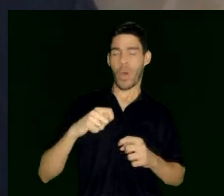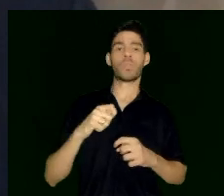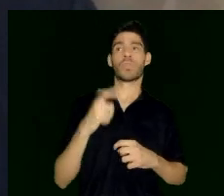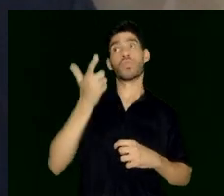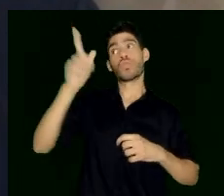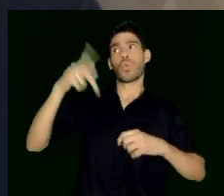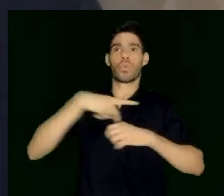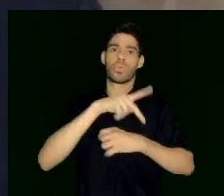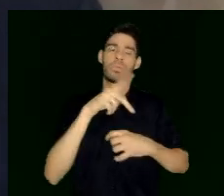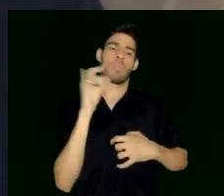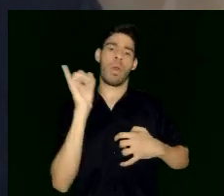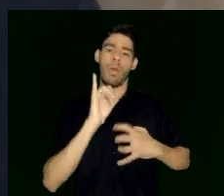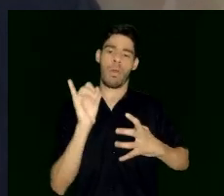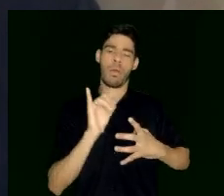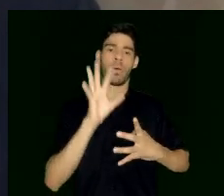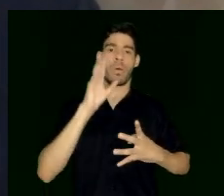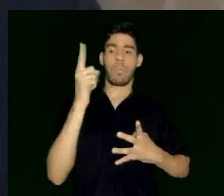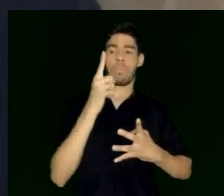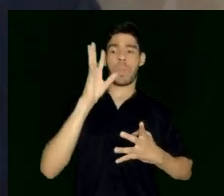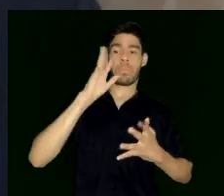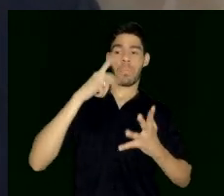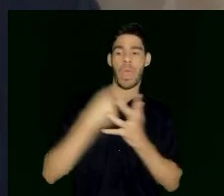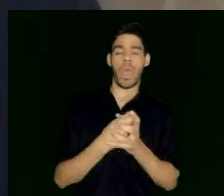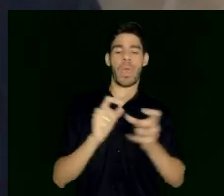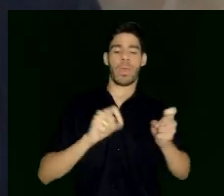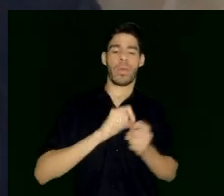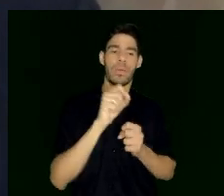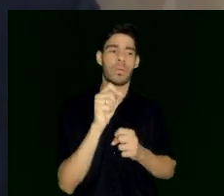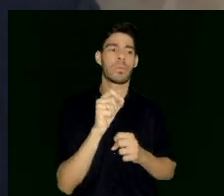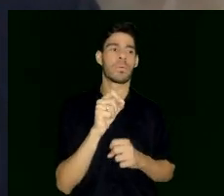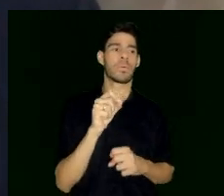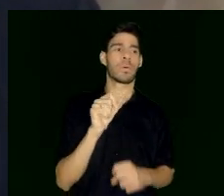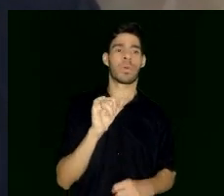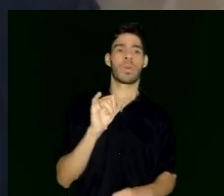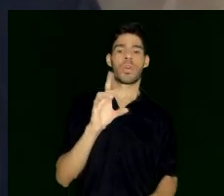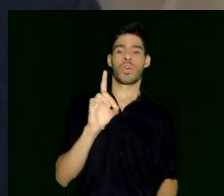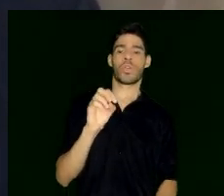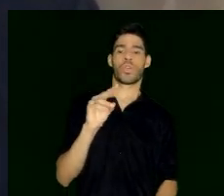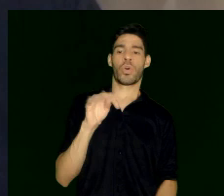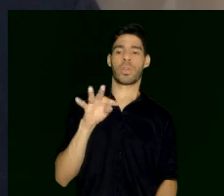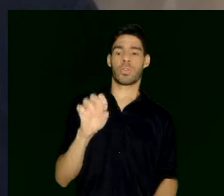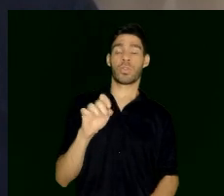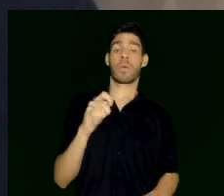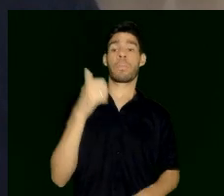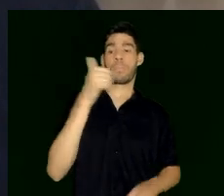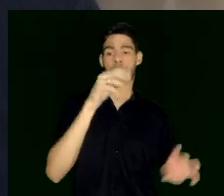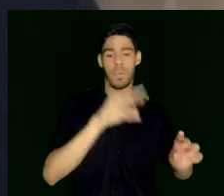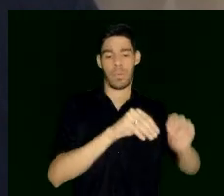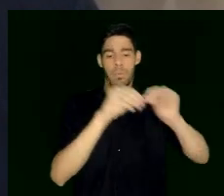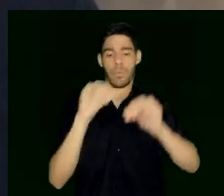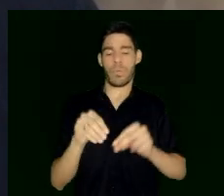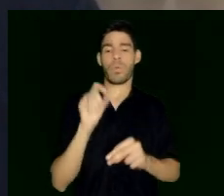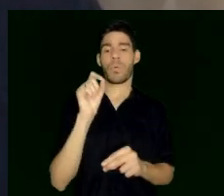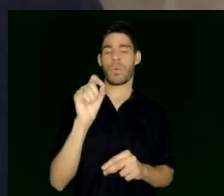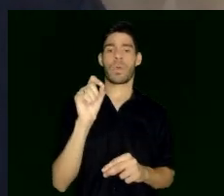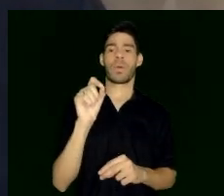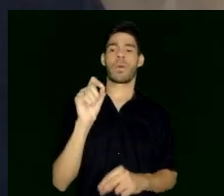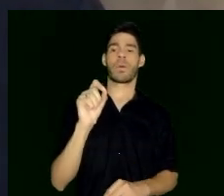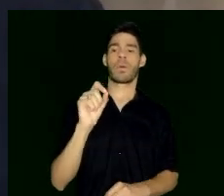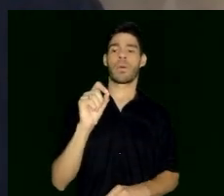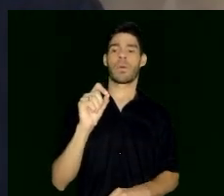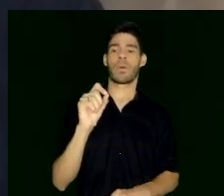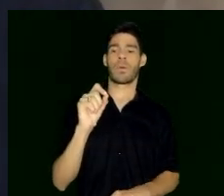condenação internacional. O primeiro caso decidido foi do caso da irmã Dorothy Stang, mas o primeiro deslocamento foi